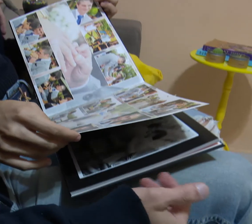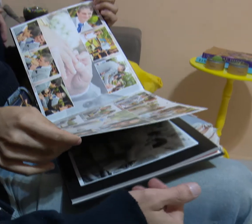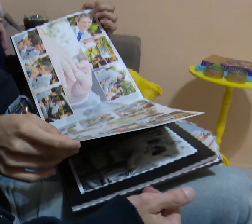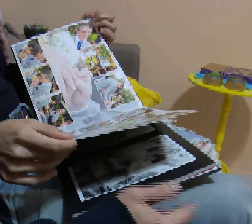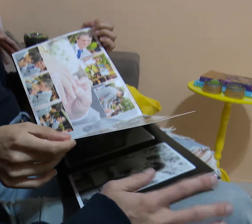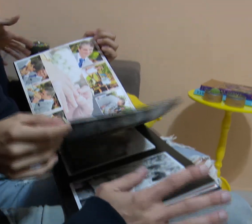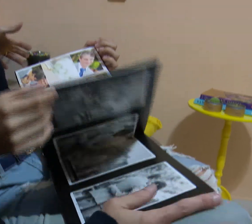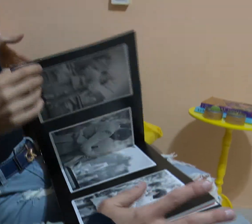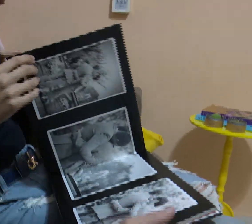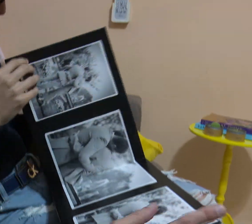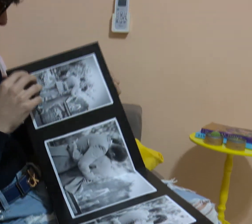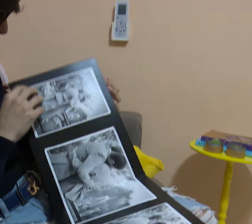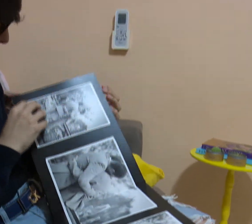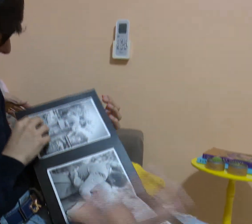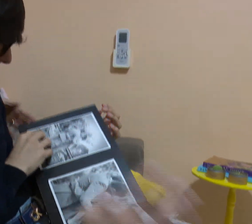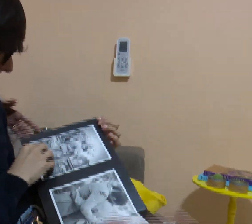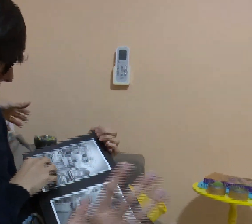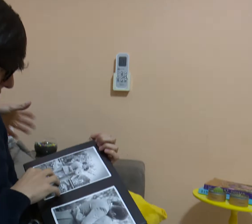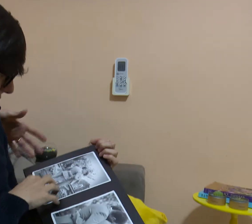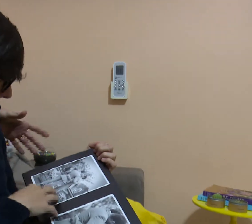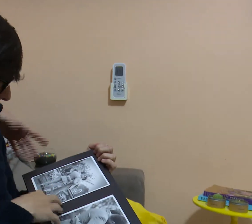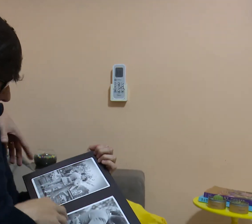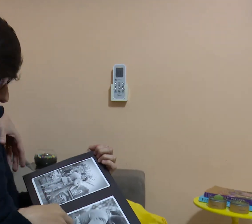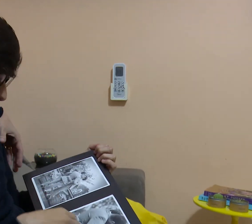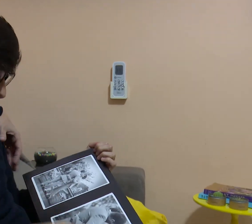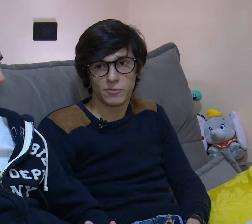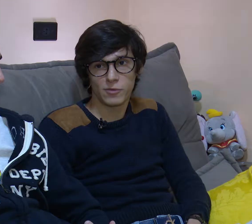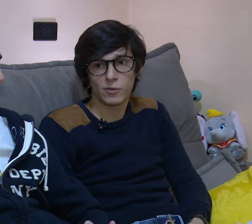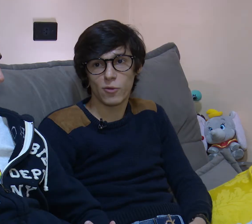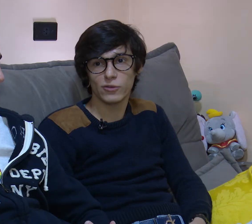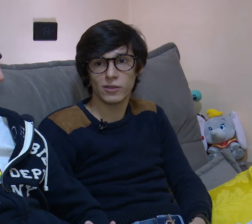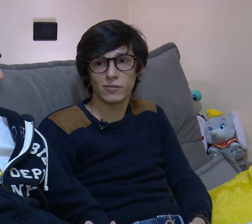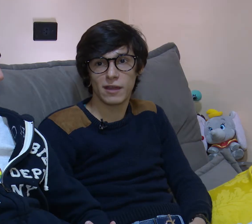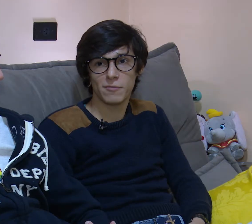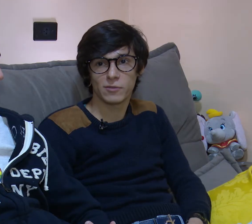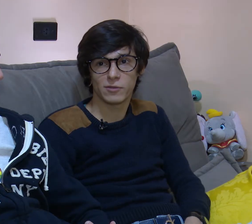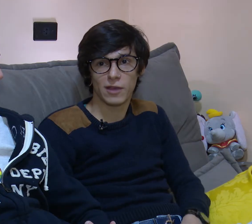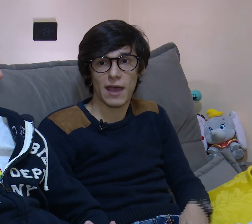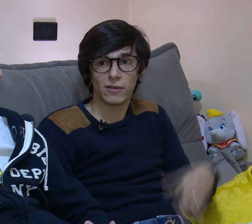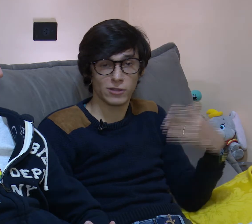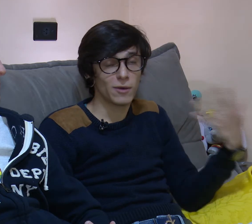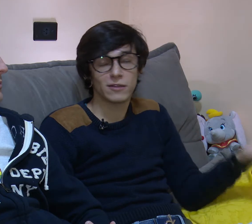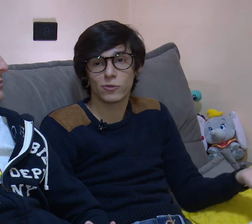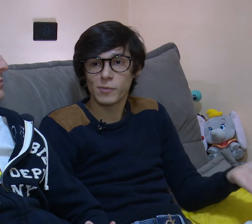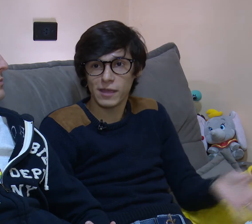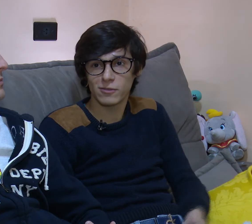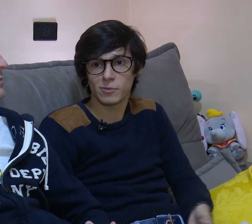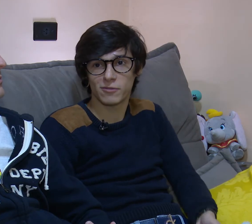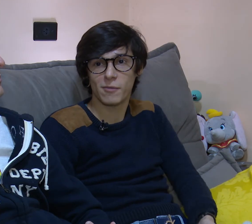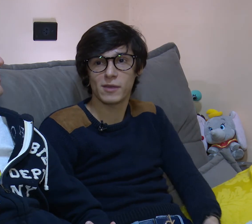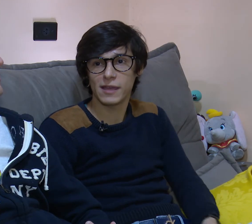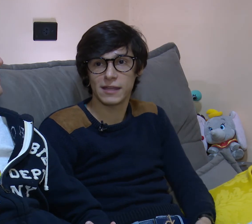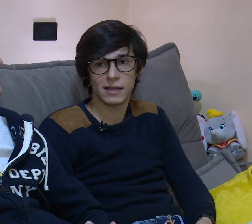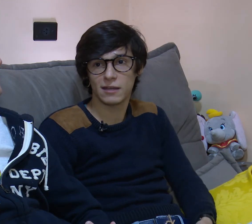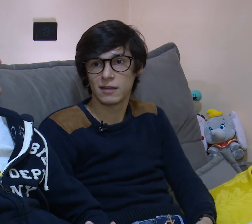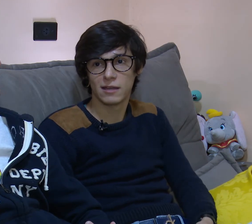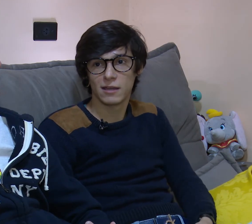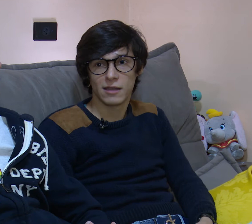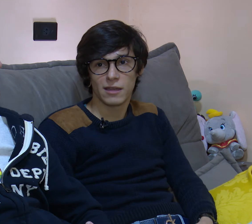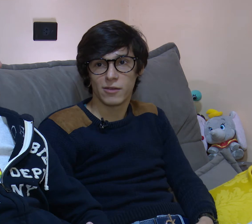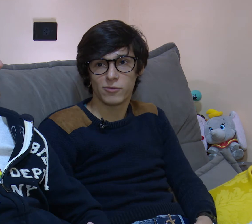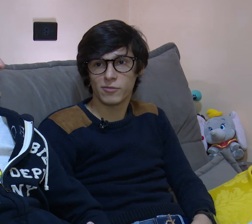As marcas são frutos de uma história rodeada pelo medo. Eu vivi escondido, né? Já não era assumido pra